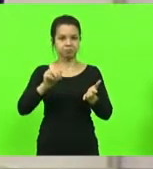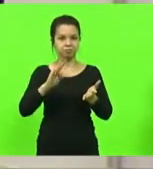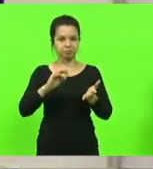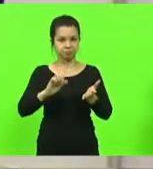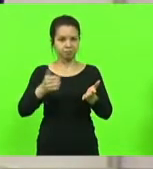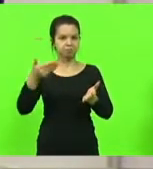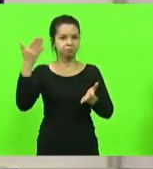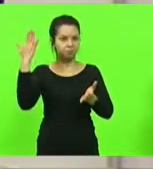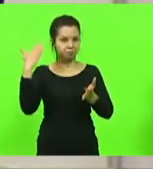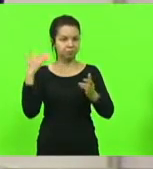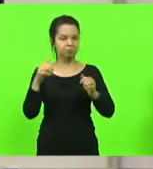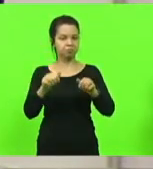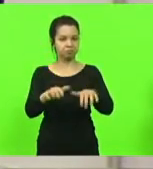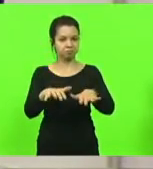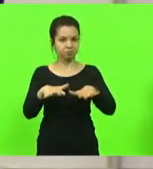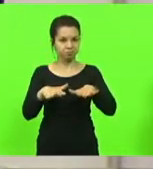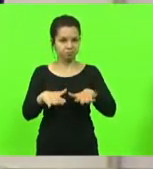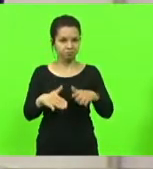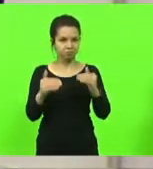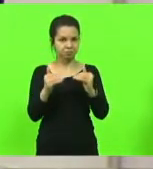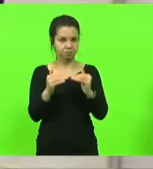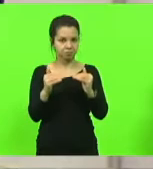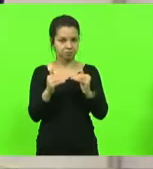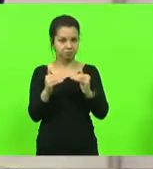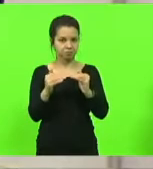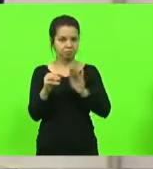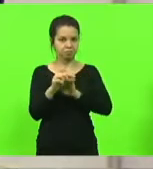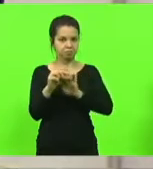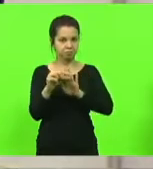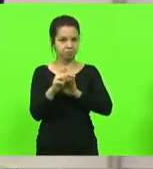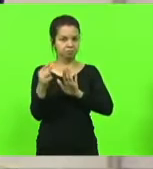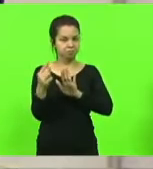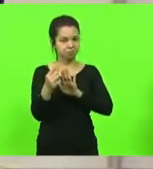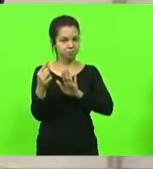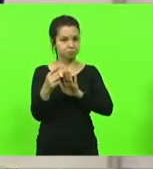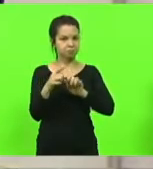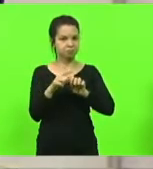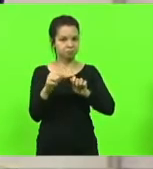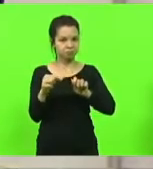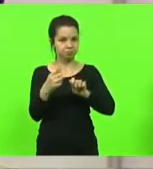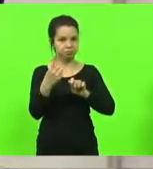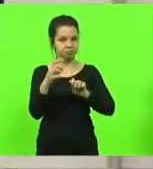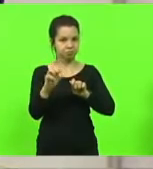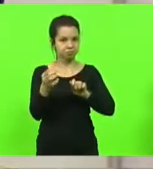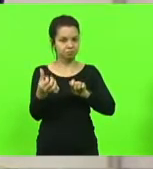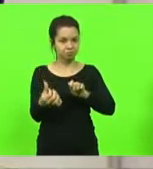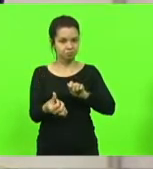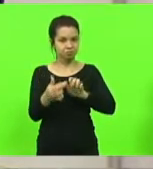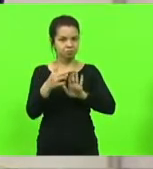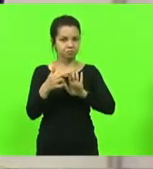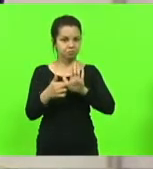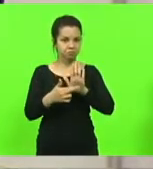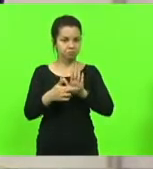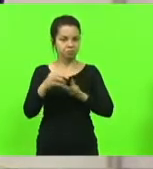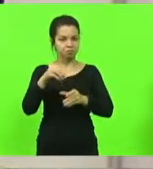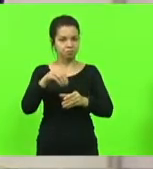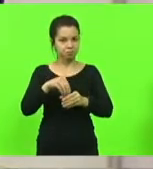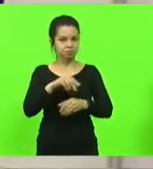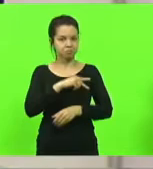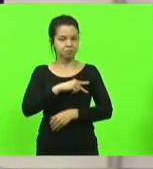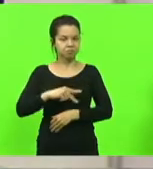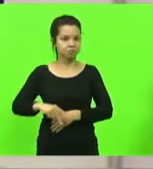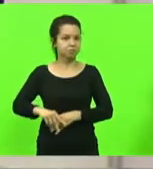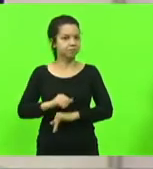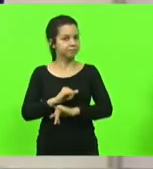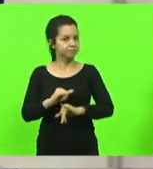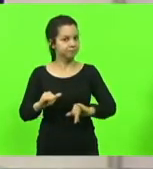sessões anteriores, que, em consonância com o parágrafo 1º do artigo 106 do Regimento Interno, o senhor presidente deu-as